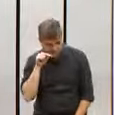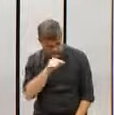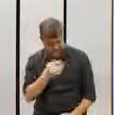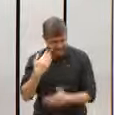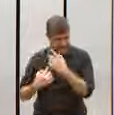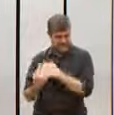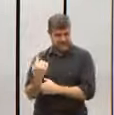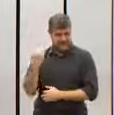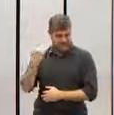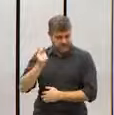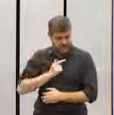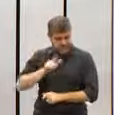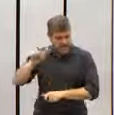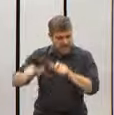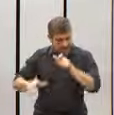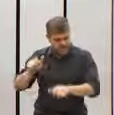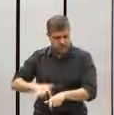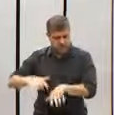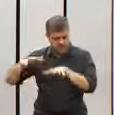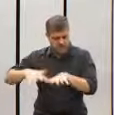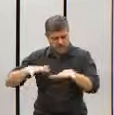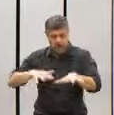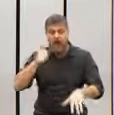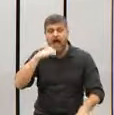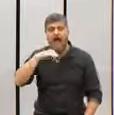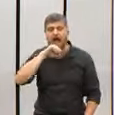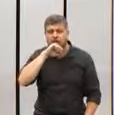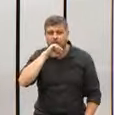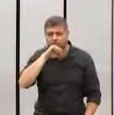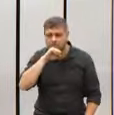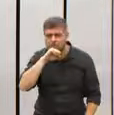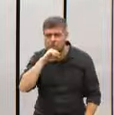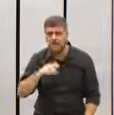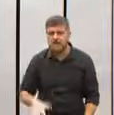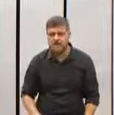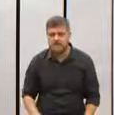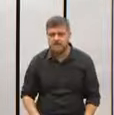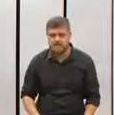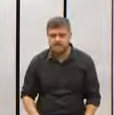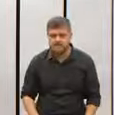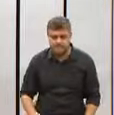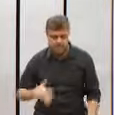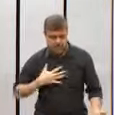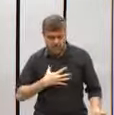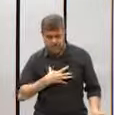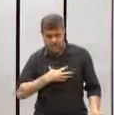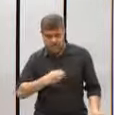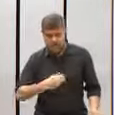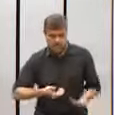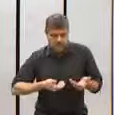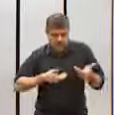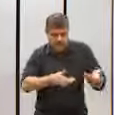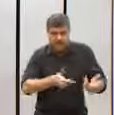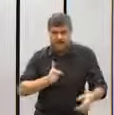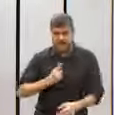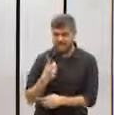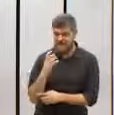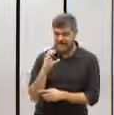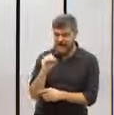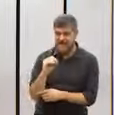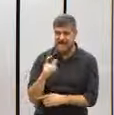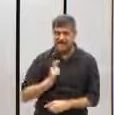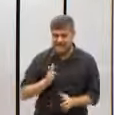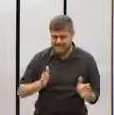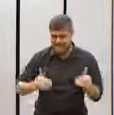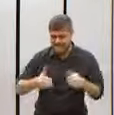naquela época, aquele pessoal que vinha aqui, as mães, tipo, meu filho tá, mas tem 10, 15 na